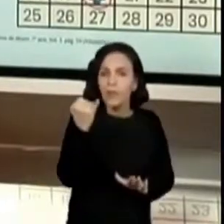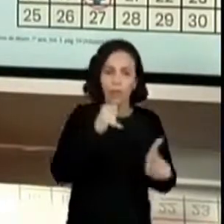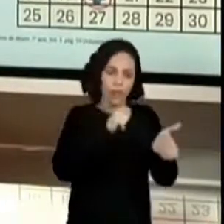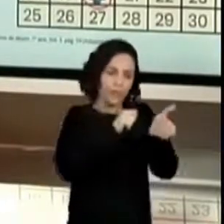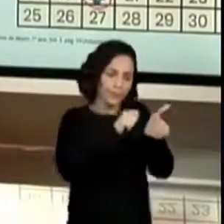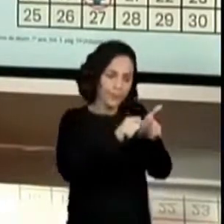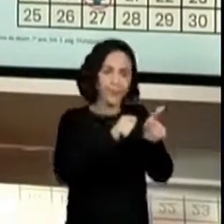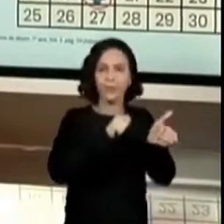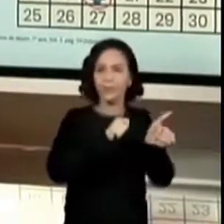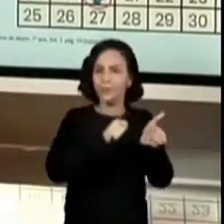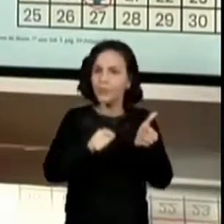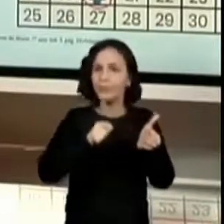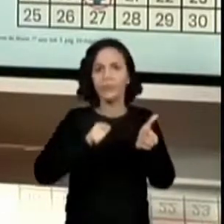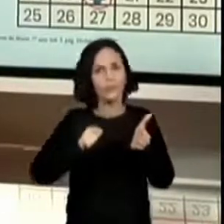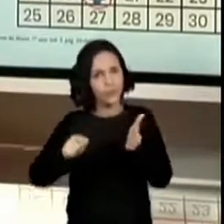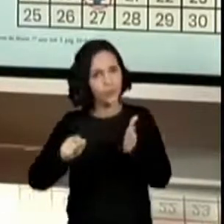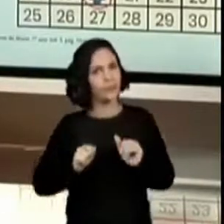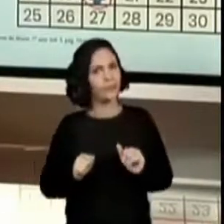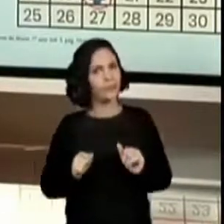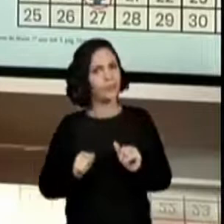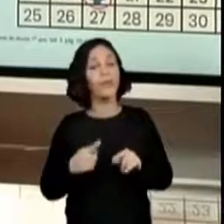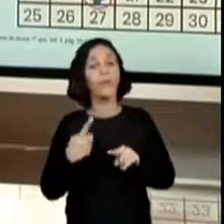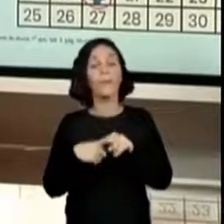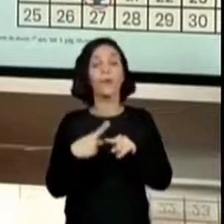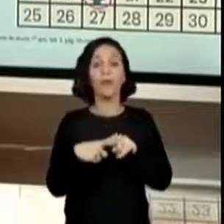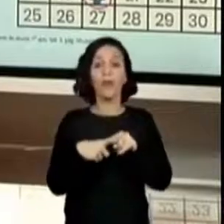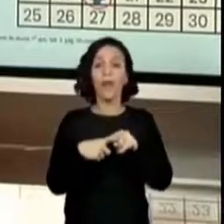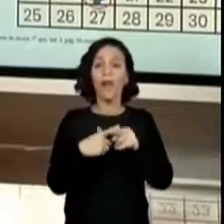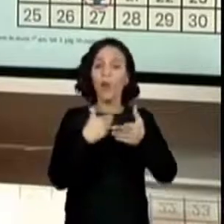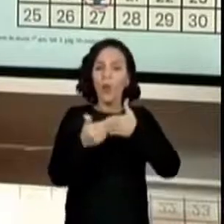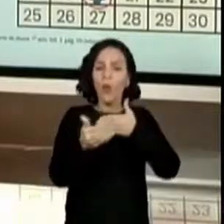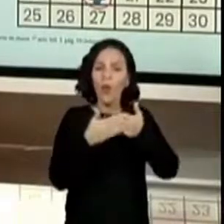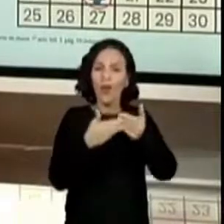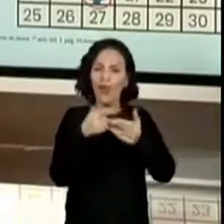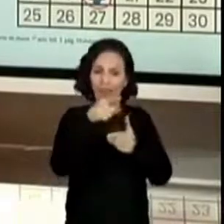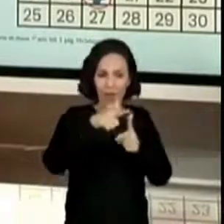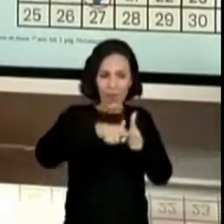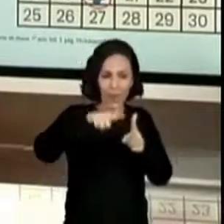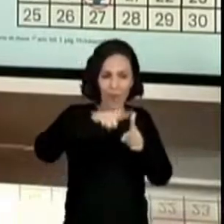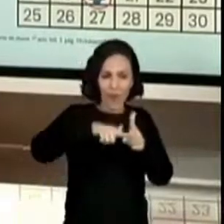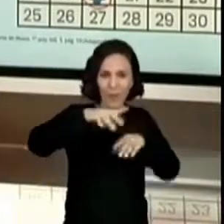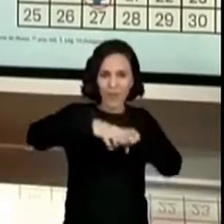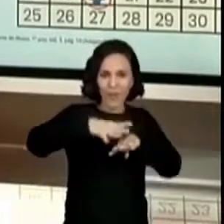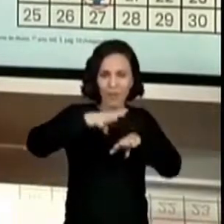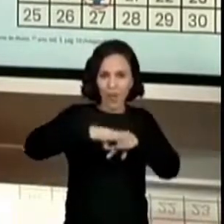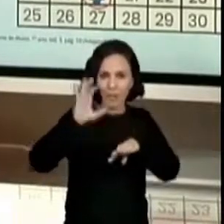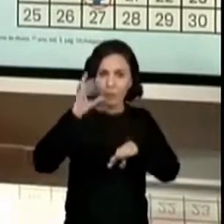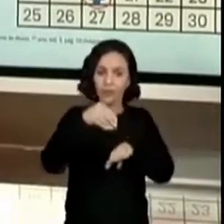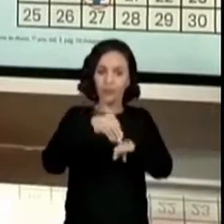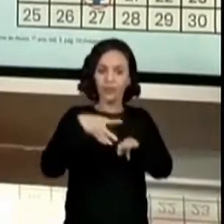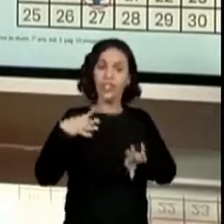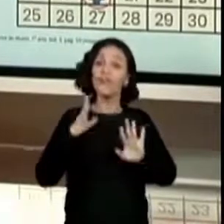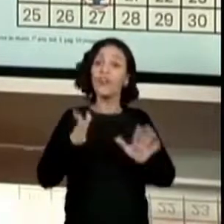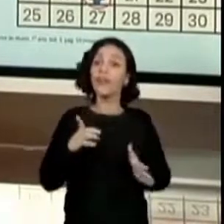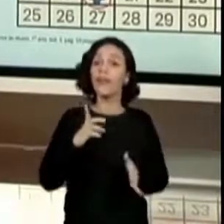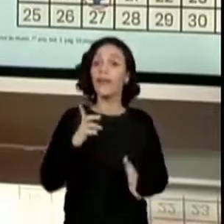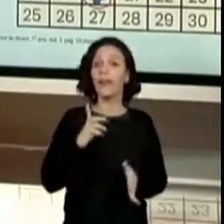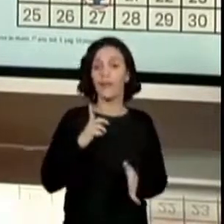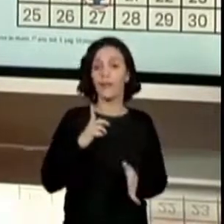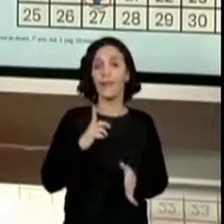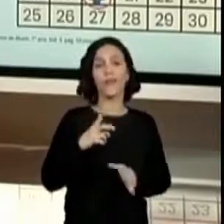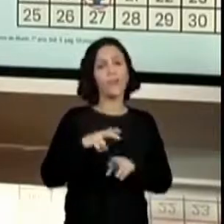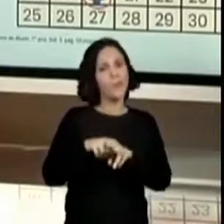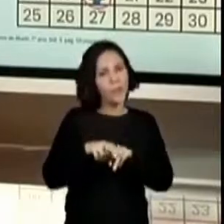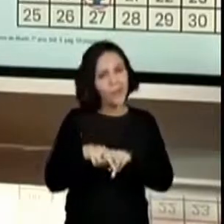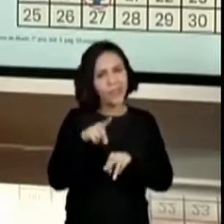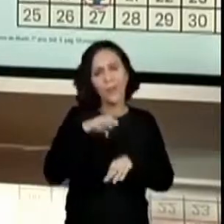lendo. Situação, todas as situações que são colocadas para a gente resolver, as dicas já estão ali para ser resolvidas. Por isso que eu falo que a